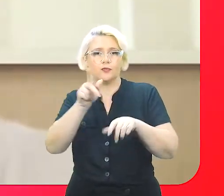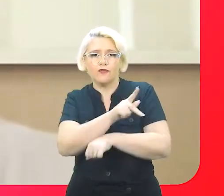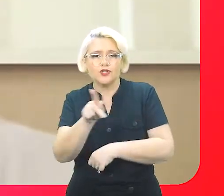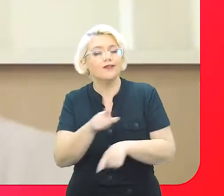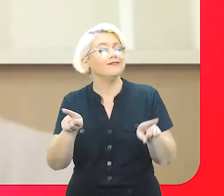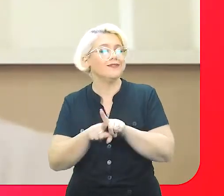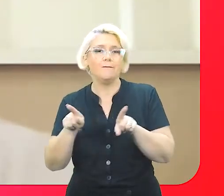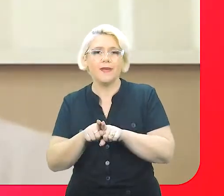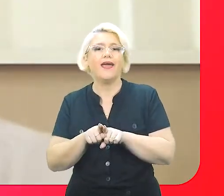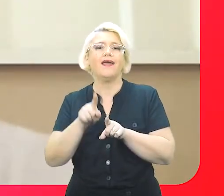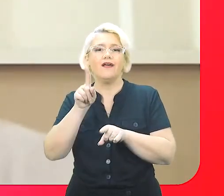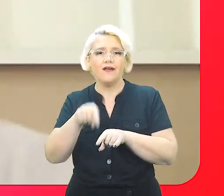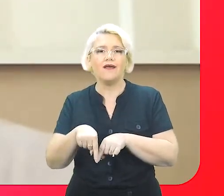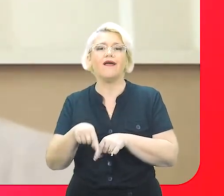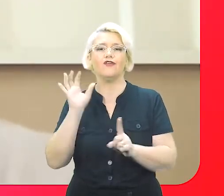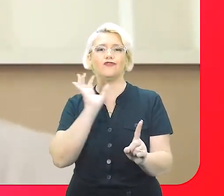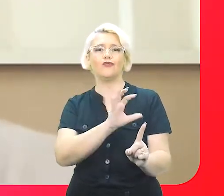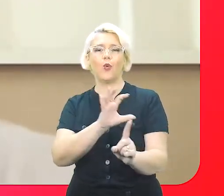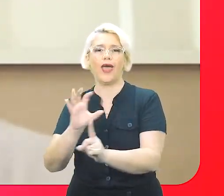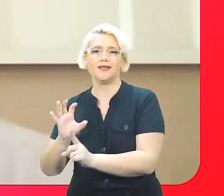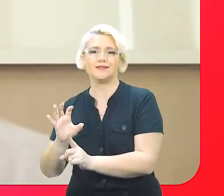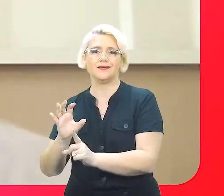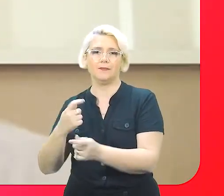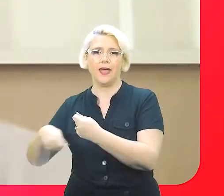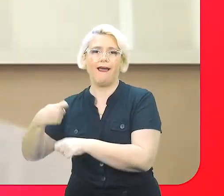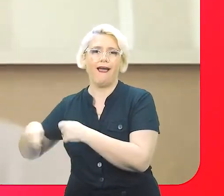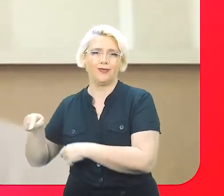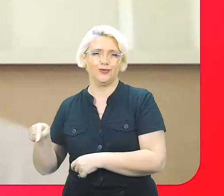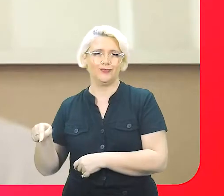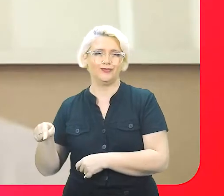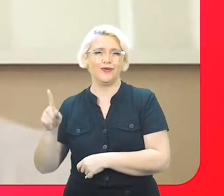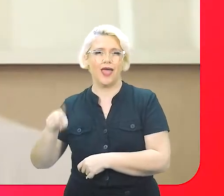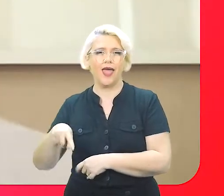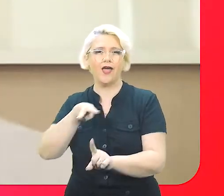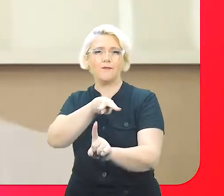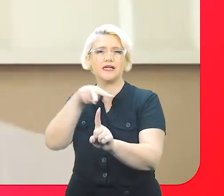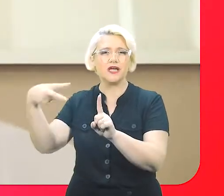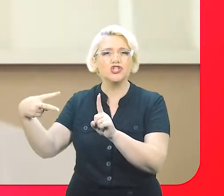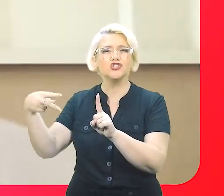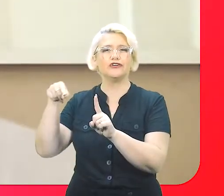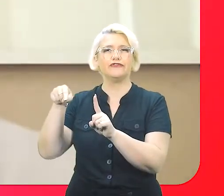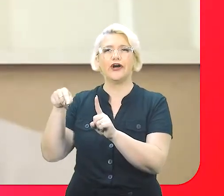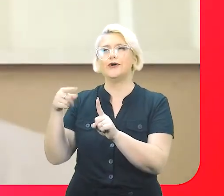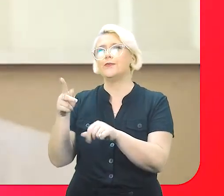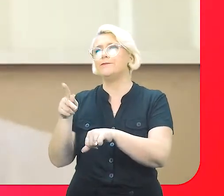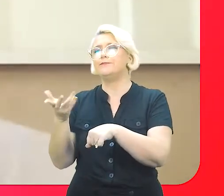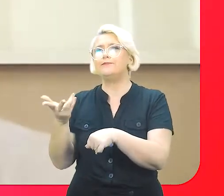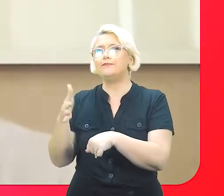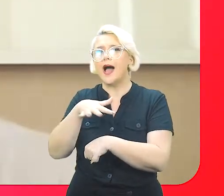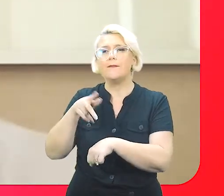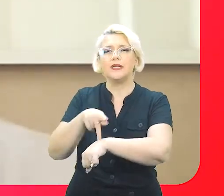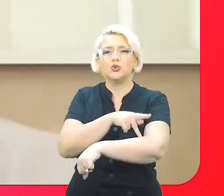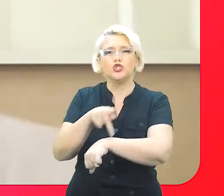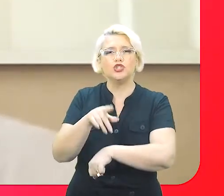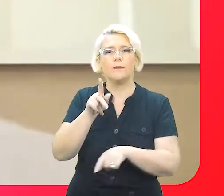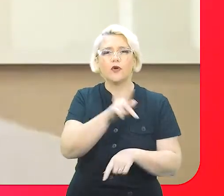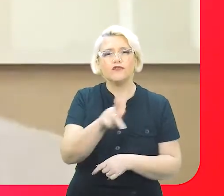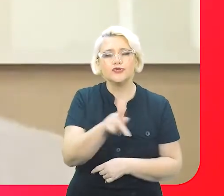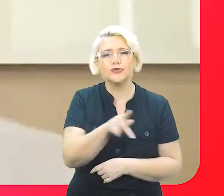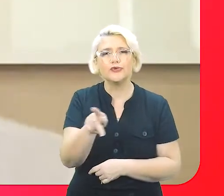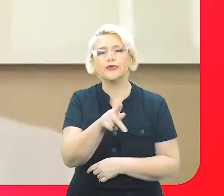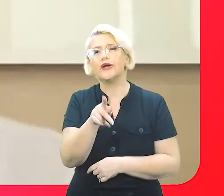eles também são influenciados por tudo isso, por uma visão de pedagogia, de